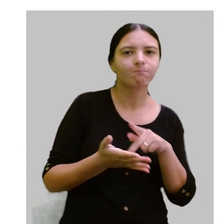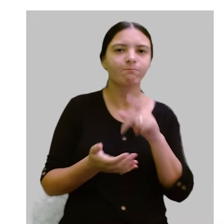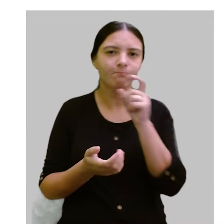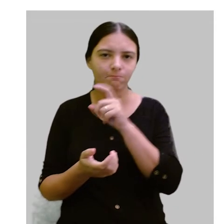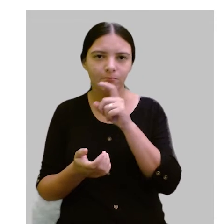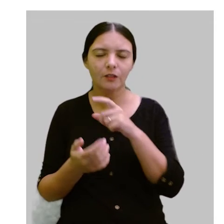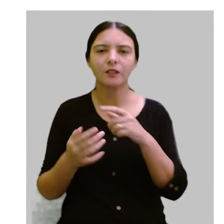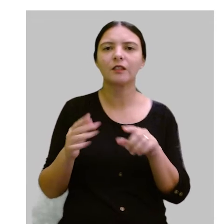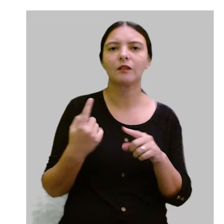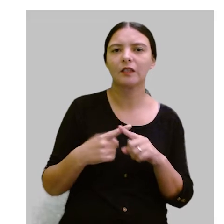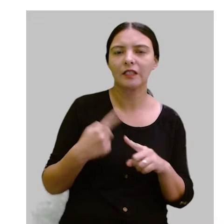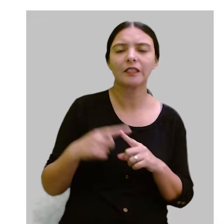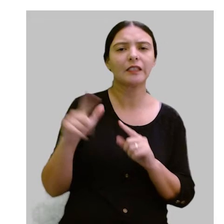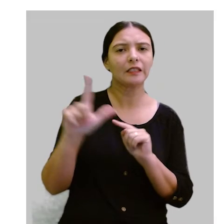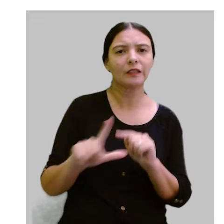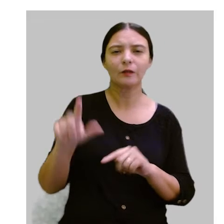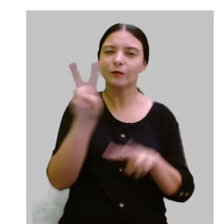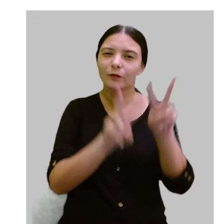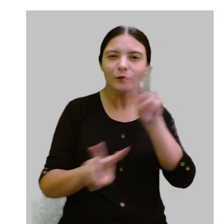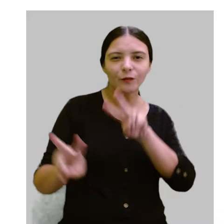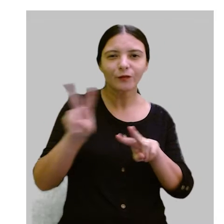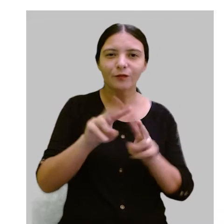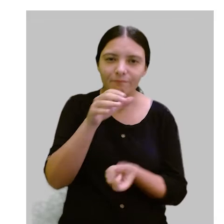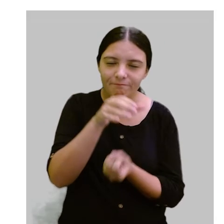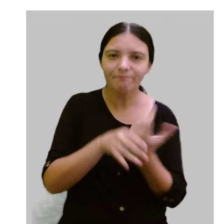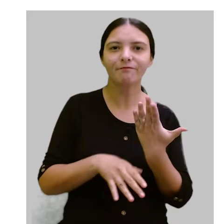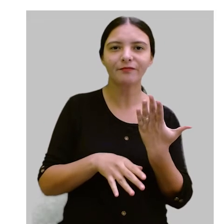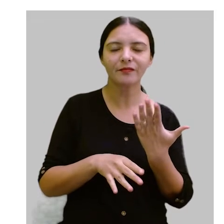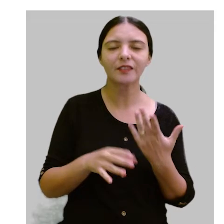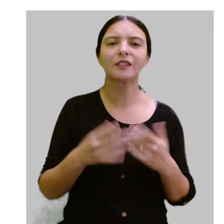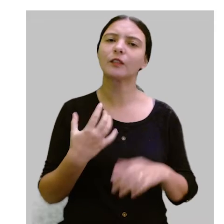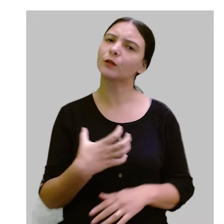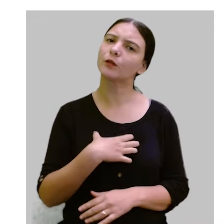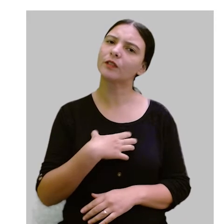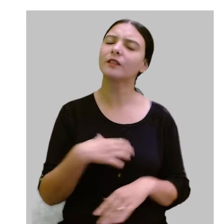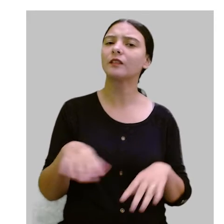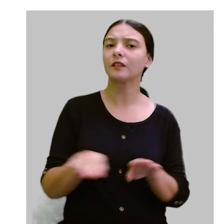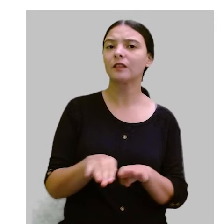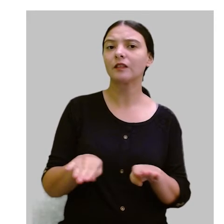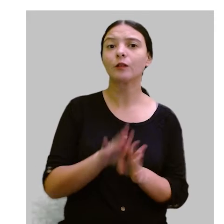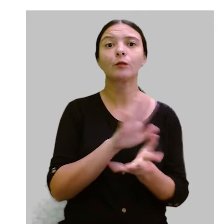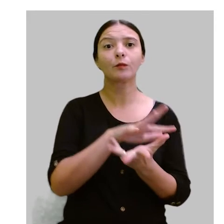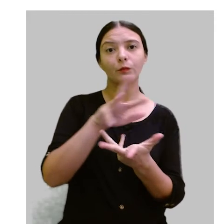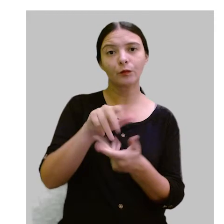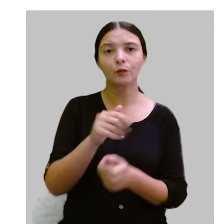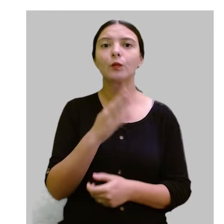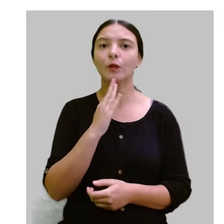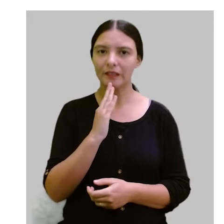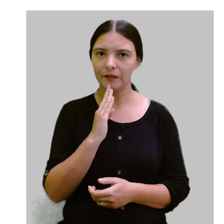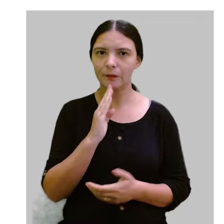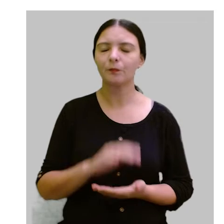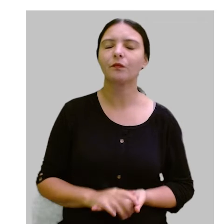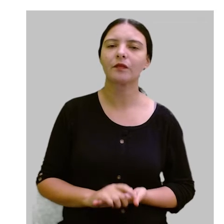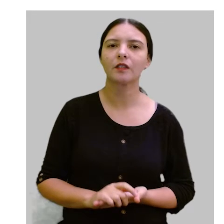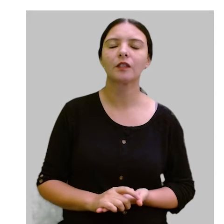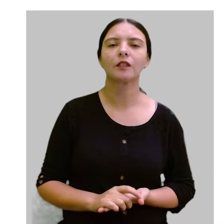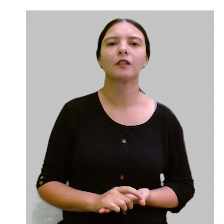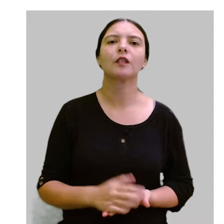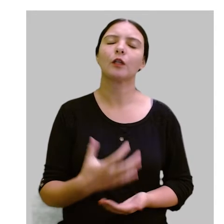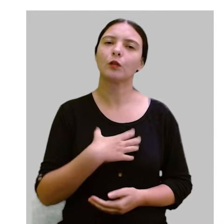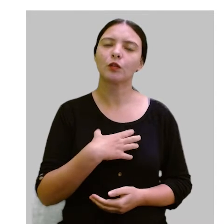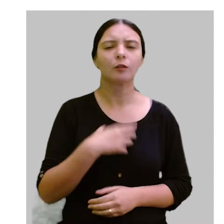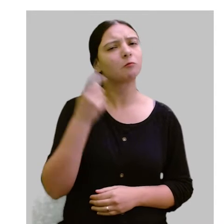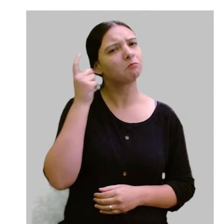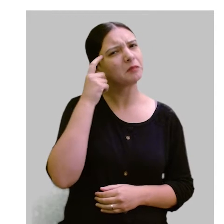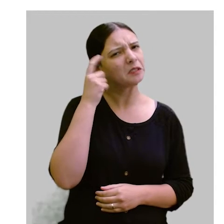essa literatura de algum modo visual sendo construída ali, é um modo também de conhecer o mundo, tá? É um modo de